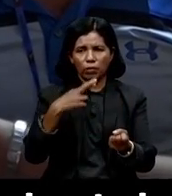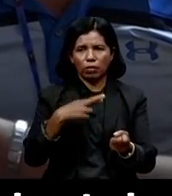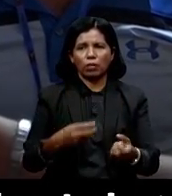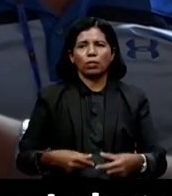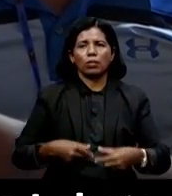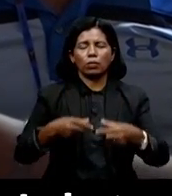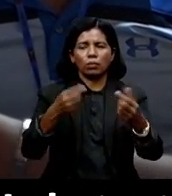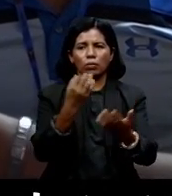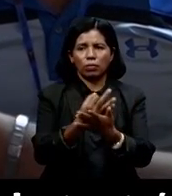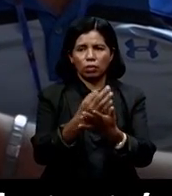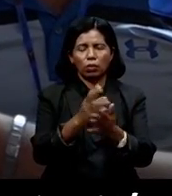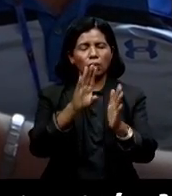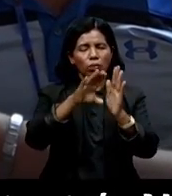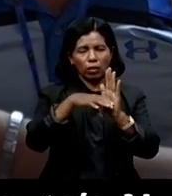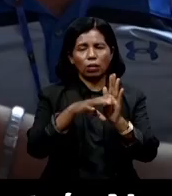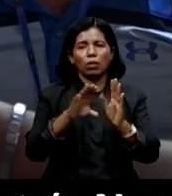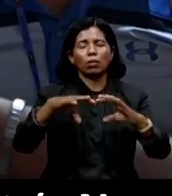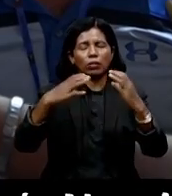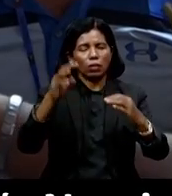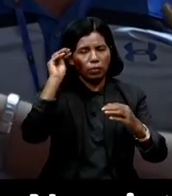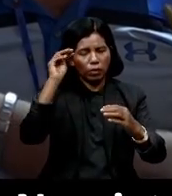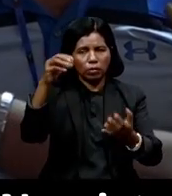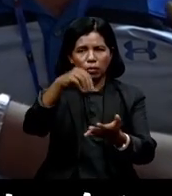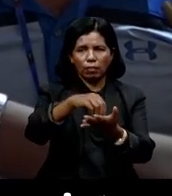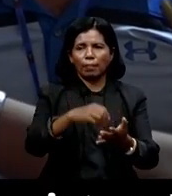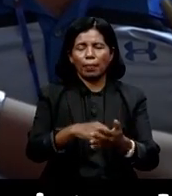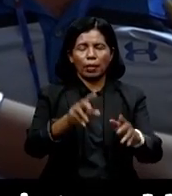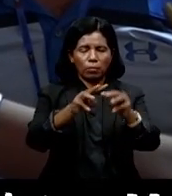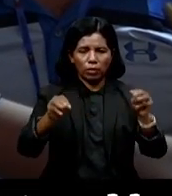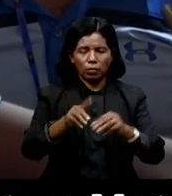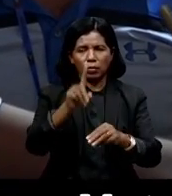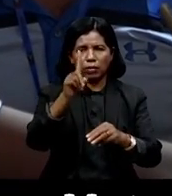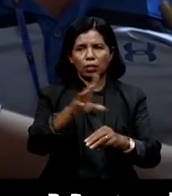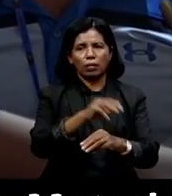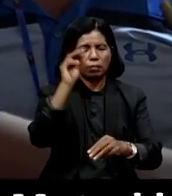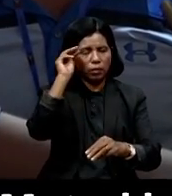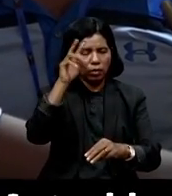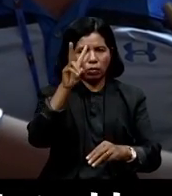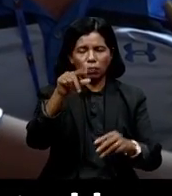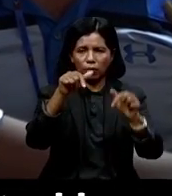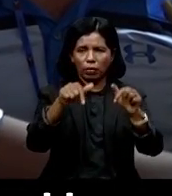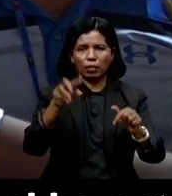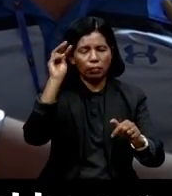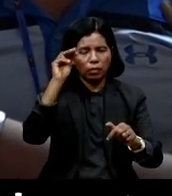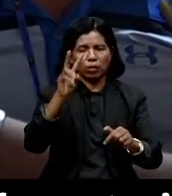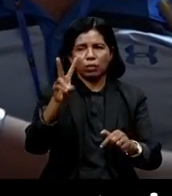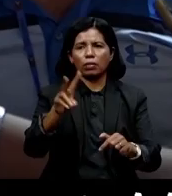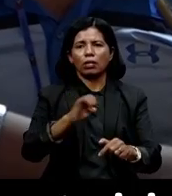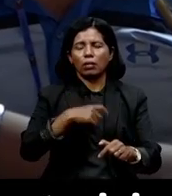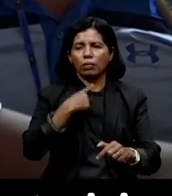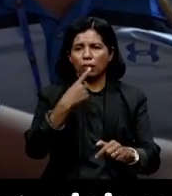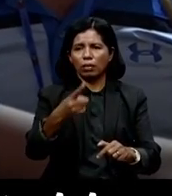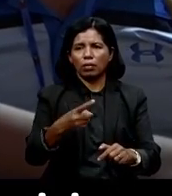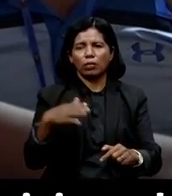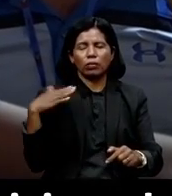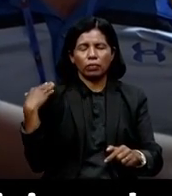horário neve conselho ministro atum cada ia cada município e ministério rua mene então ministério rua nem ouvindo não explica ministro do